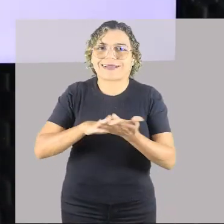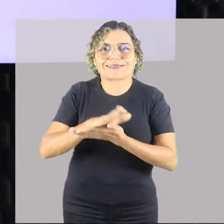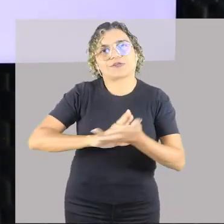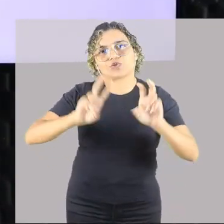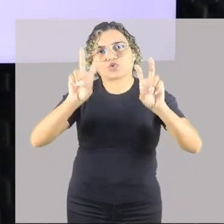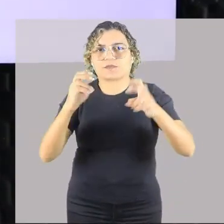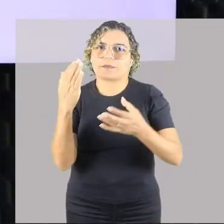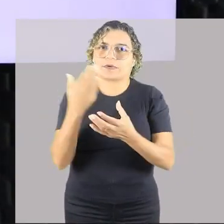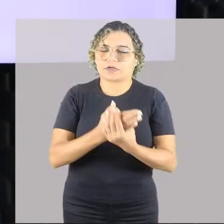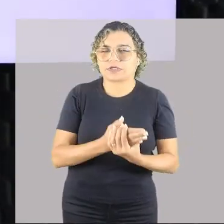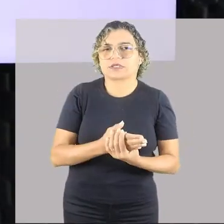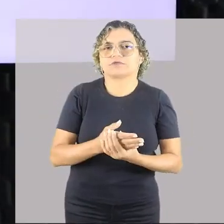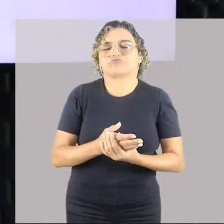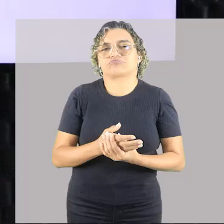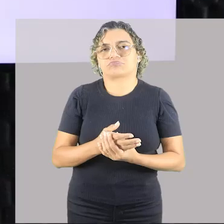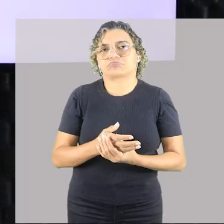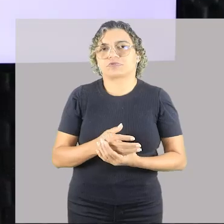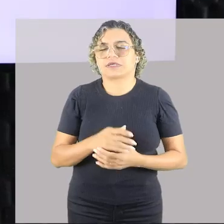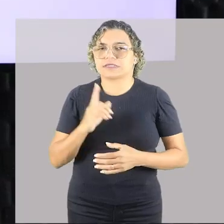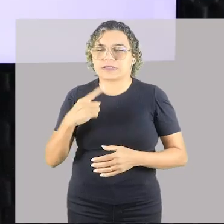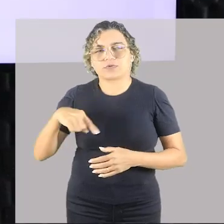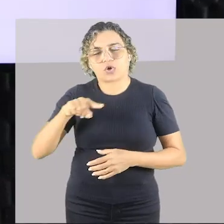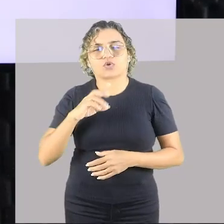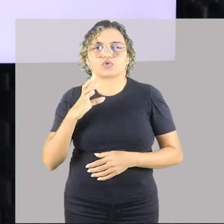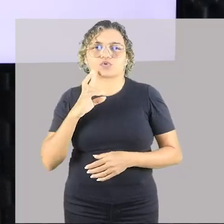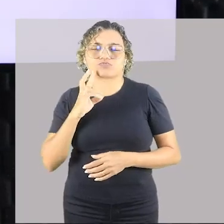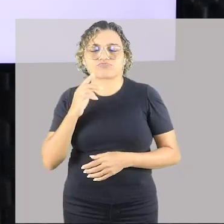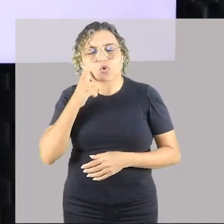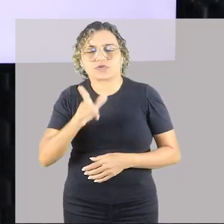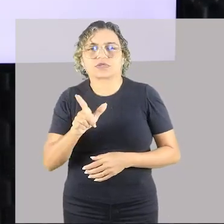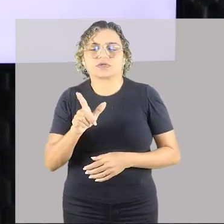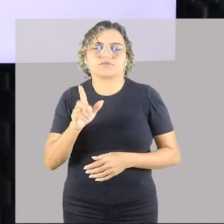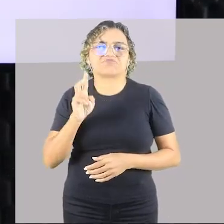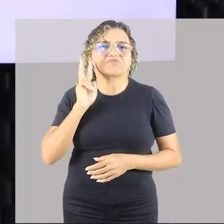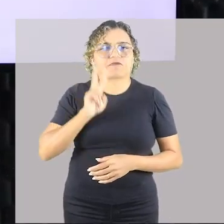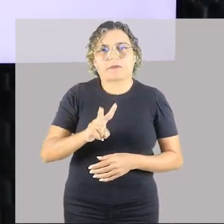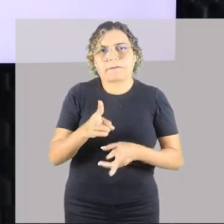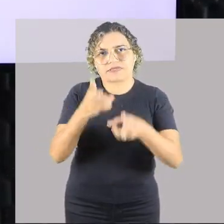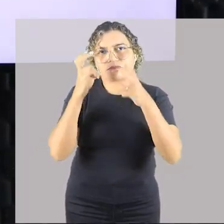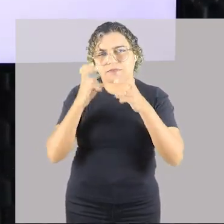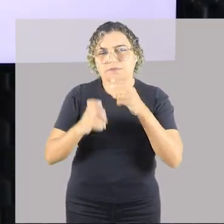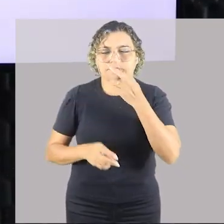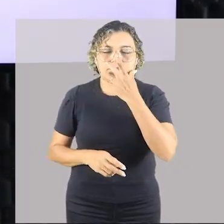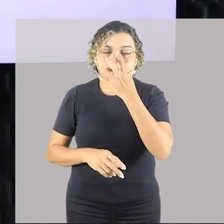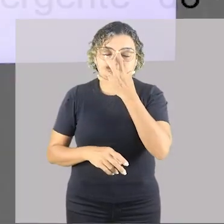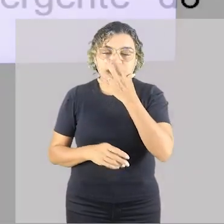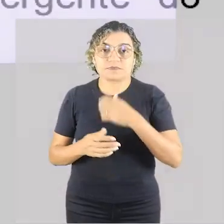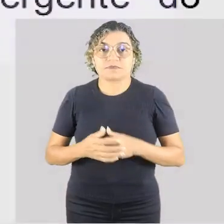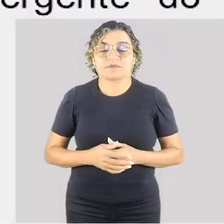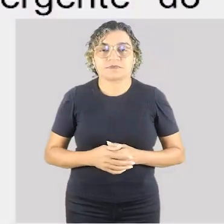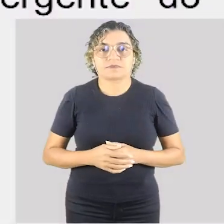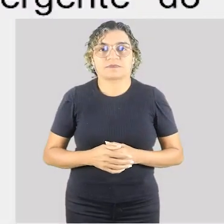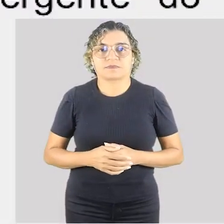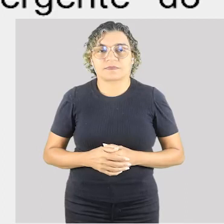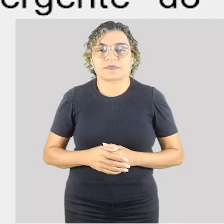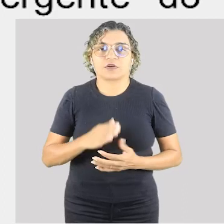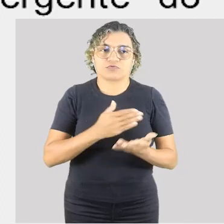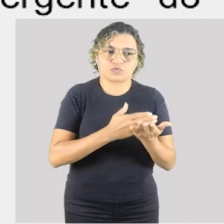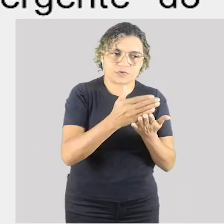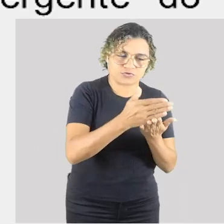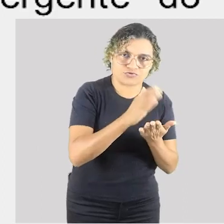moralidade administrativa. Muito claramente a gente consegue ver aqui dentro desses casos. Passamos